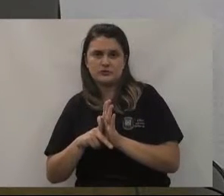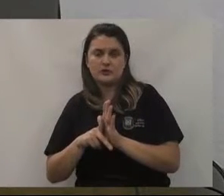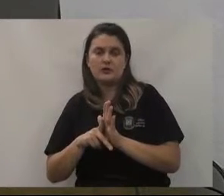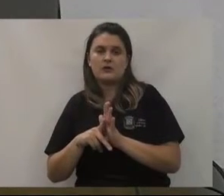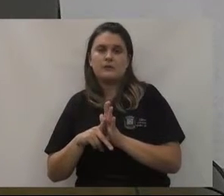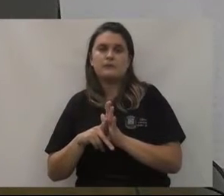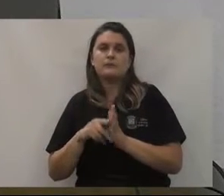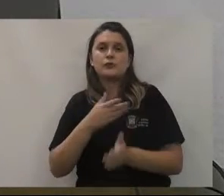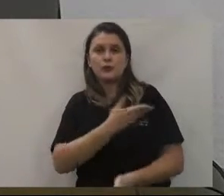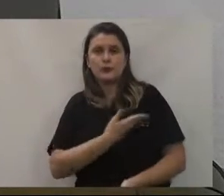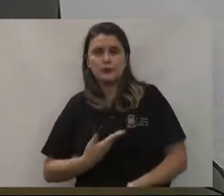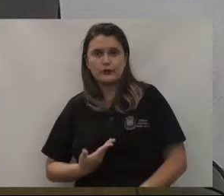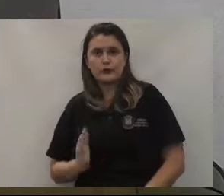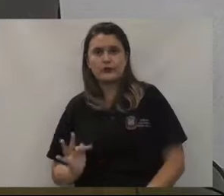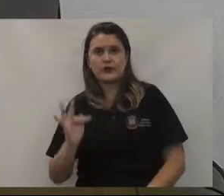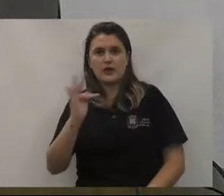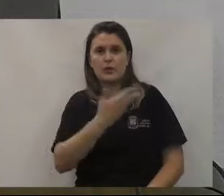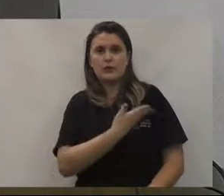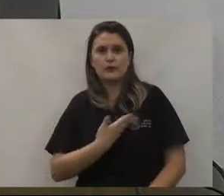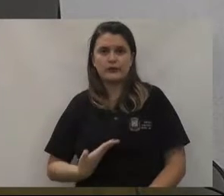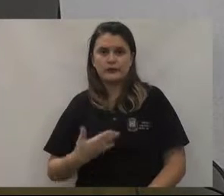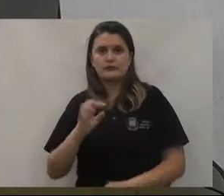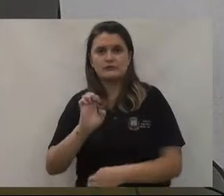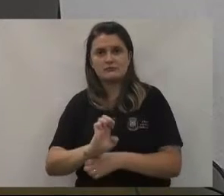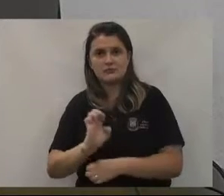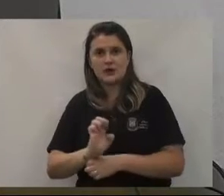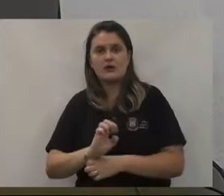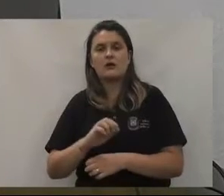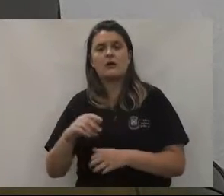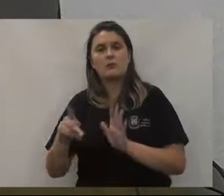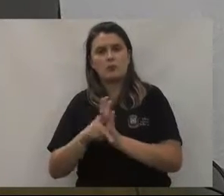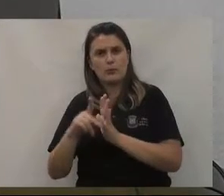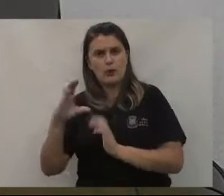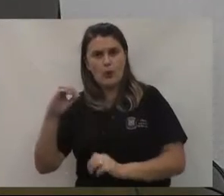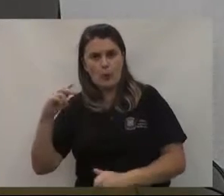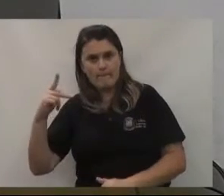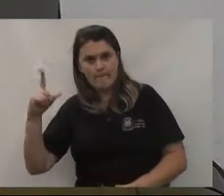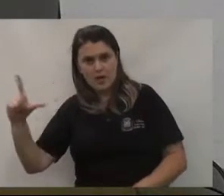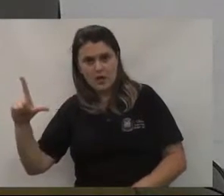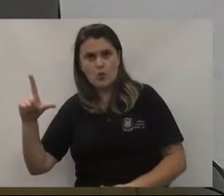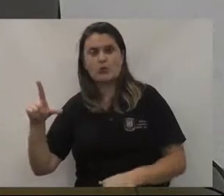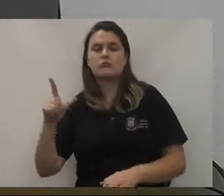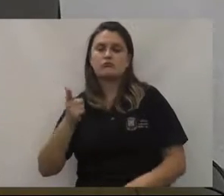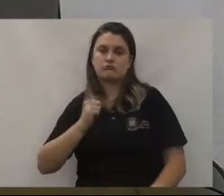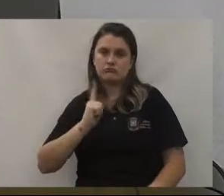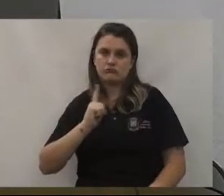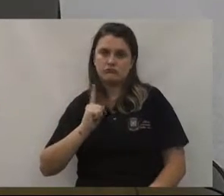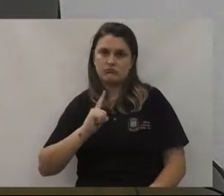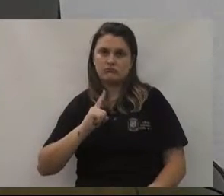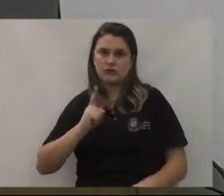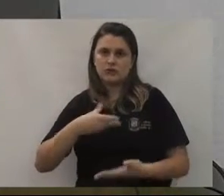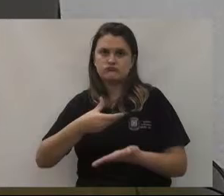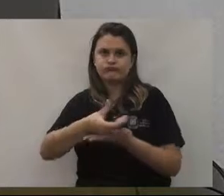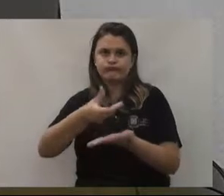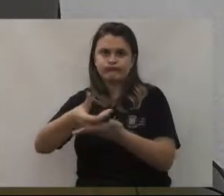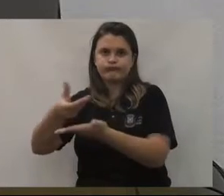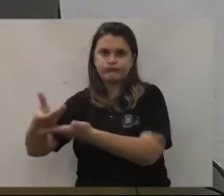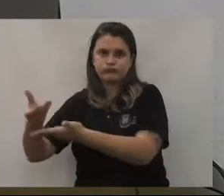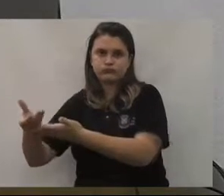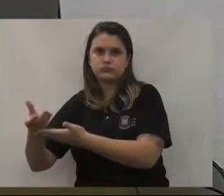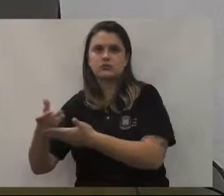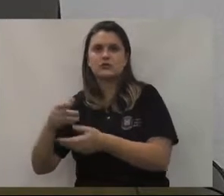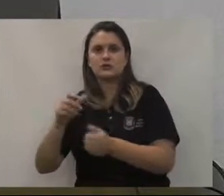são o governo federal, o governo estadual, a Copel, que a Copel tem distribuído uma grande verba